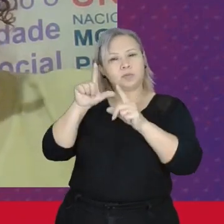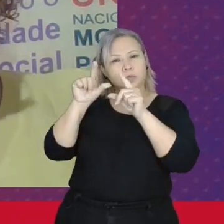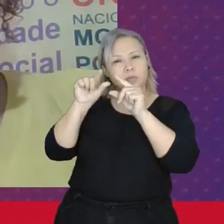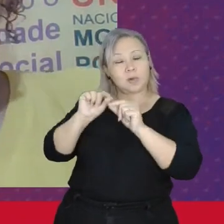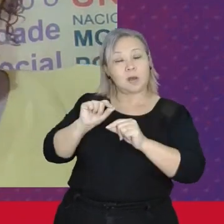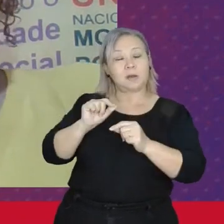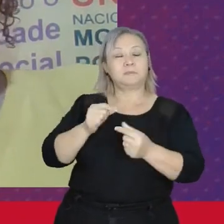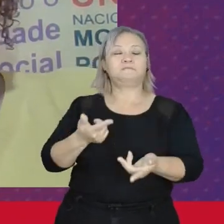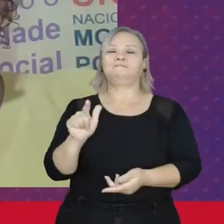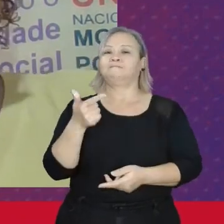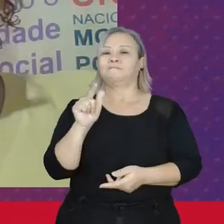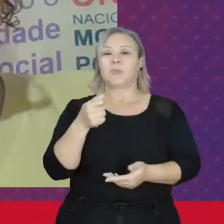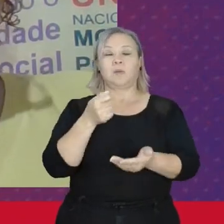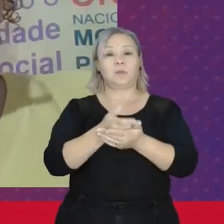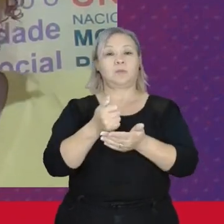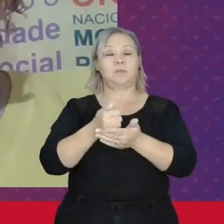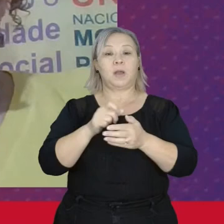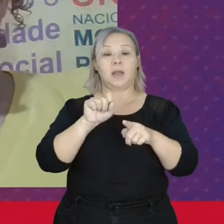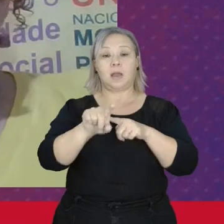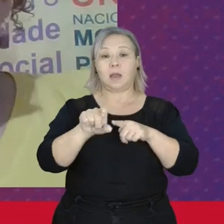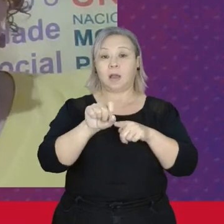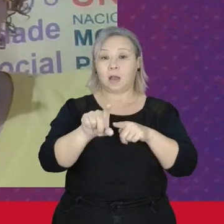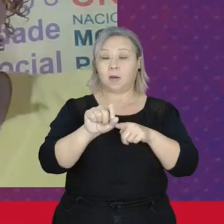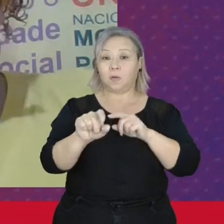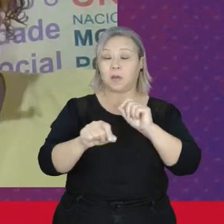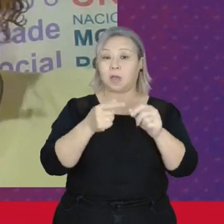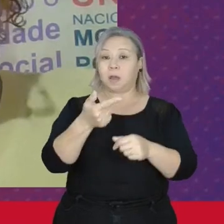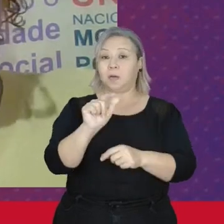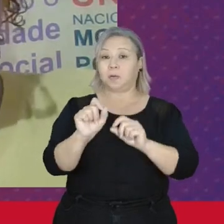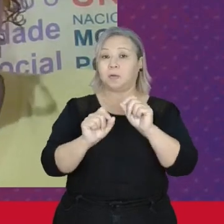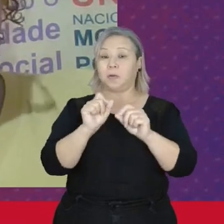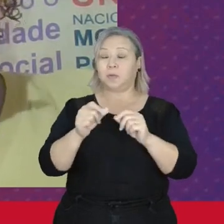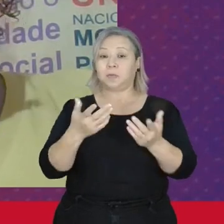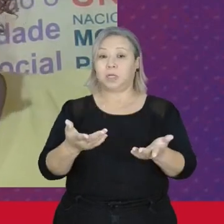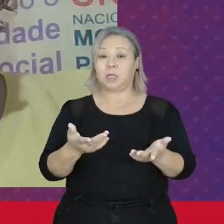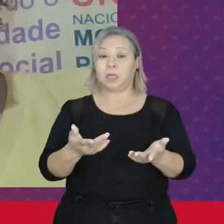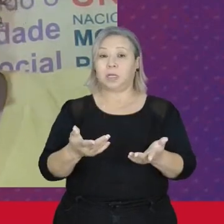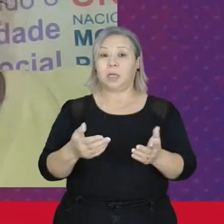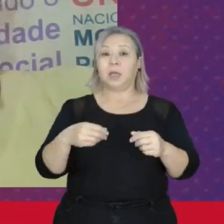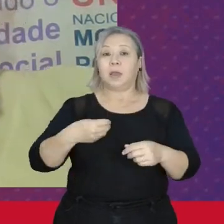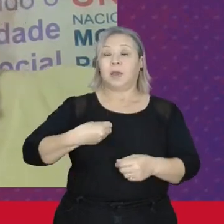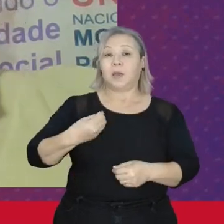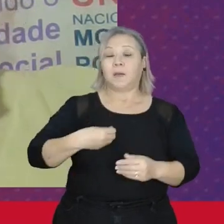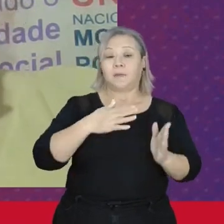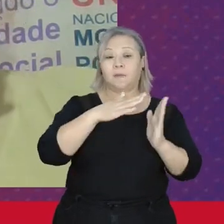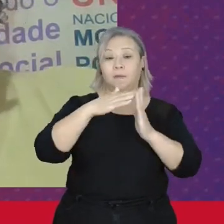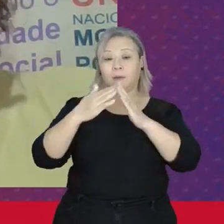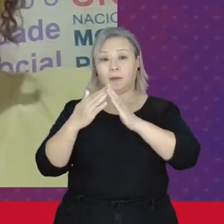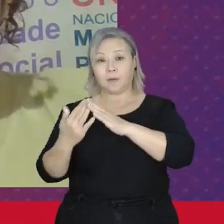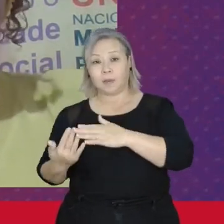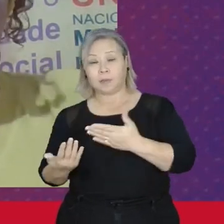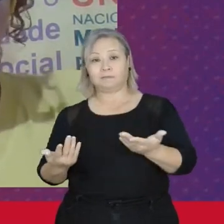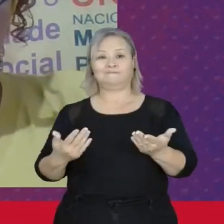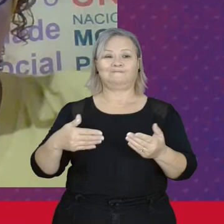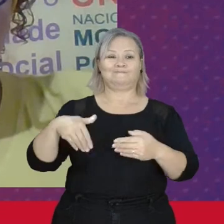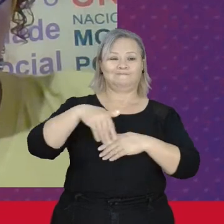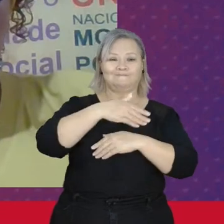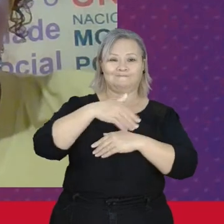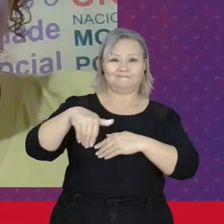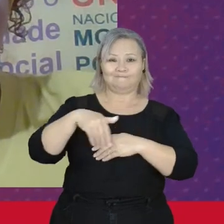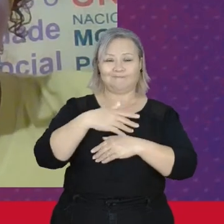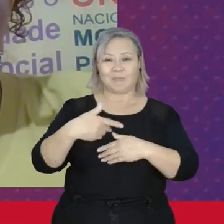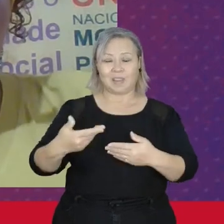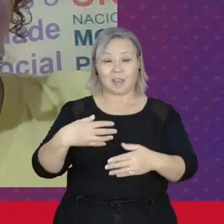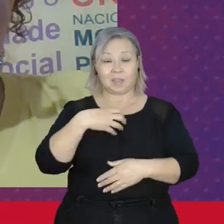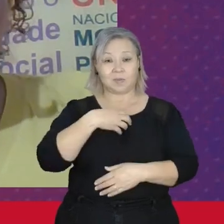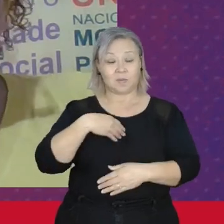pagar um aluguel, não tem condições, a grande maioria vive em cortiços, em favelas, em